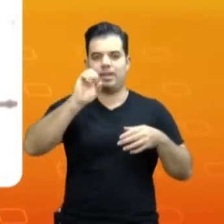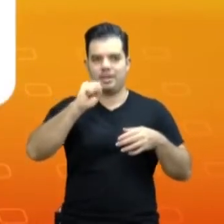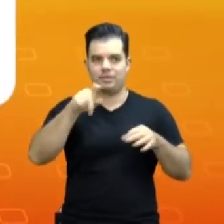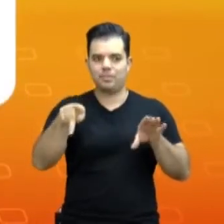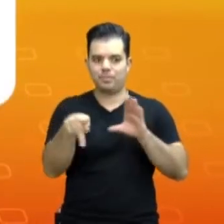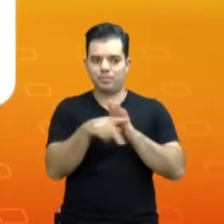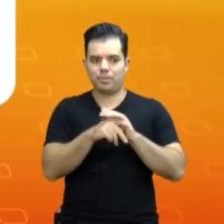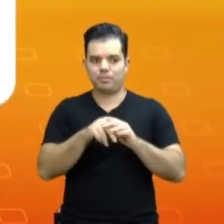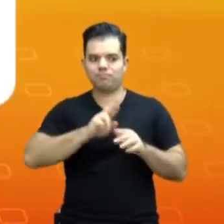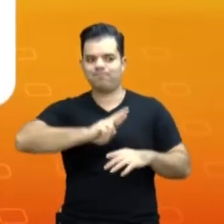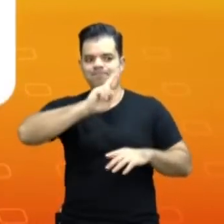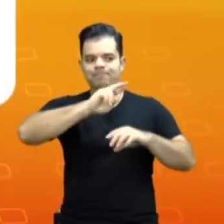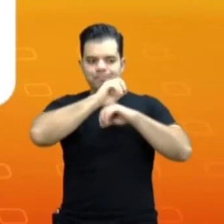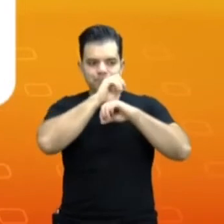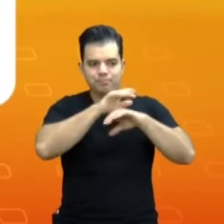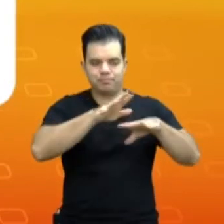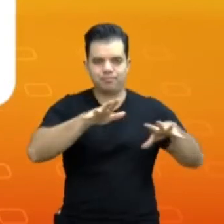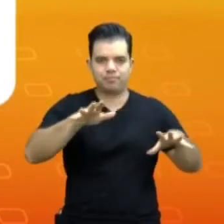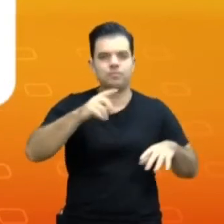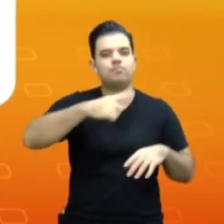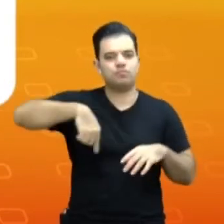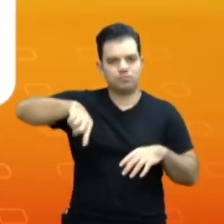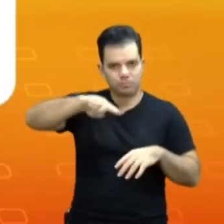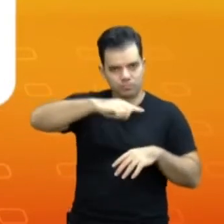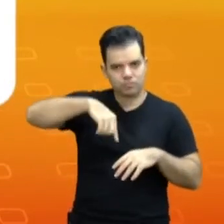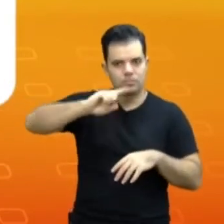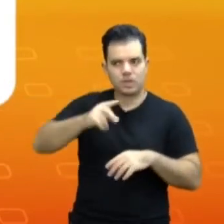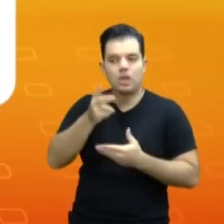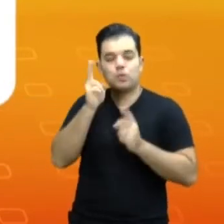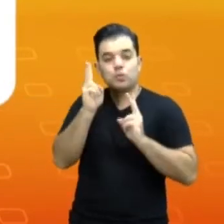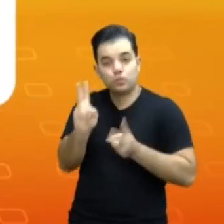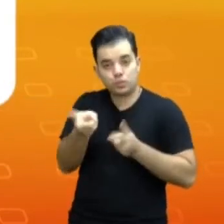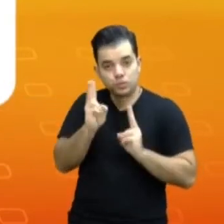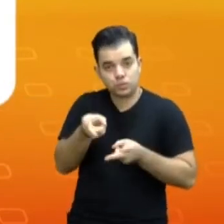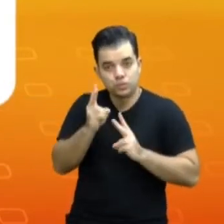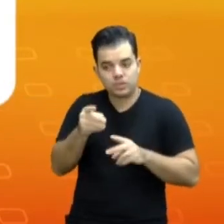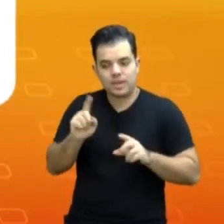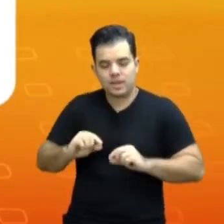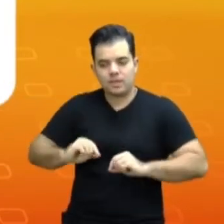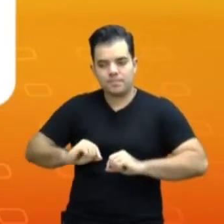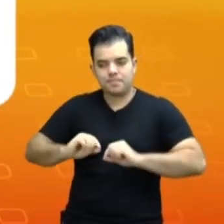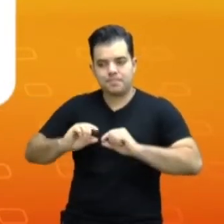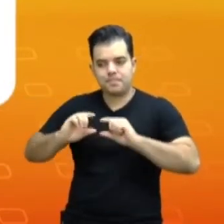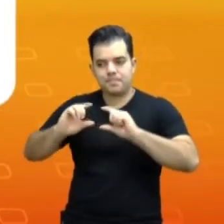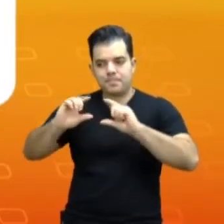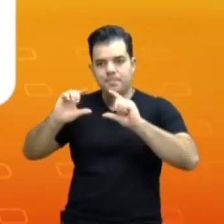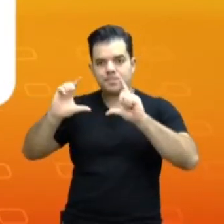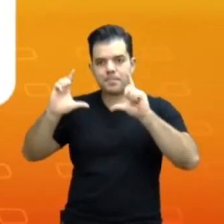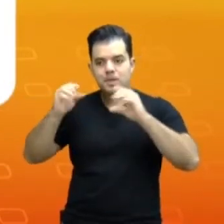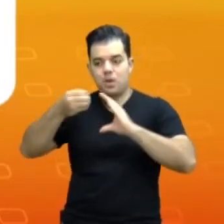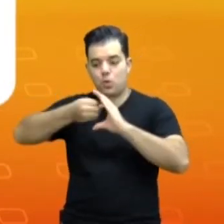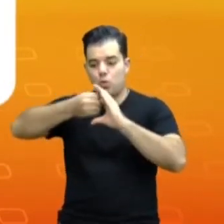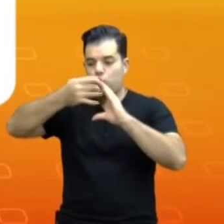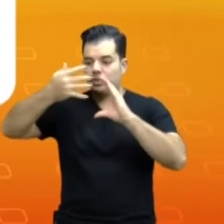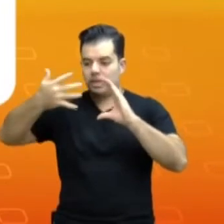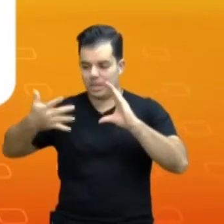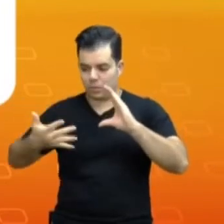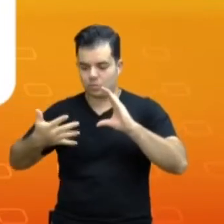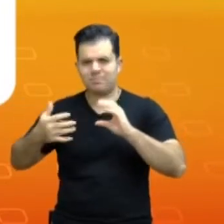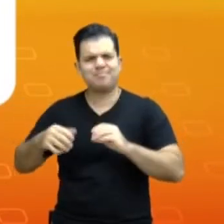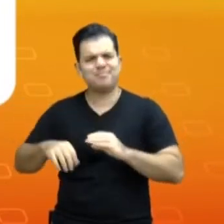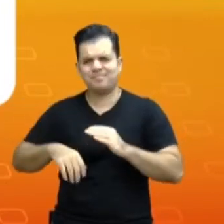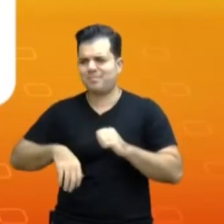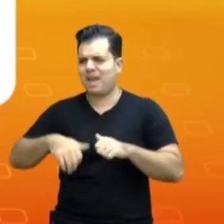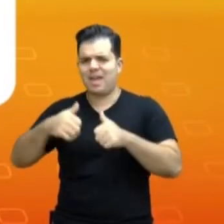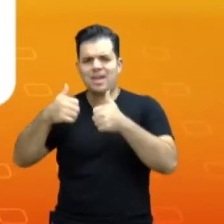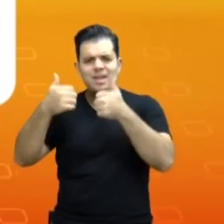anfitriã, a gente deve continuar, né, aumentando a quantidade de conteúdo a ser gerado